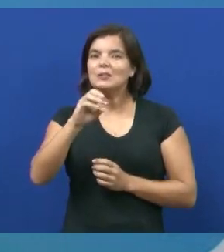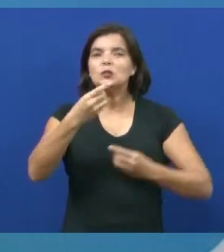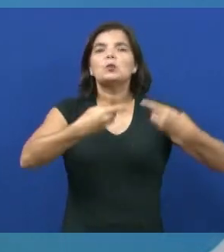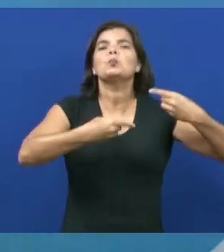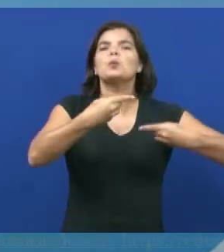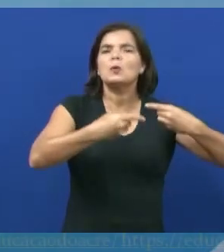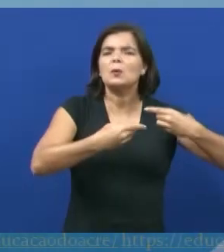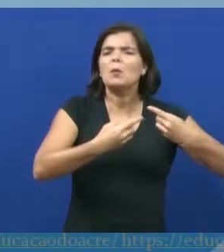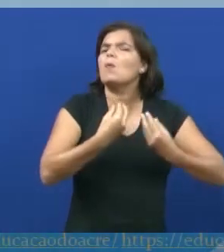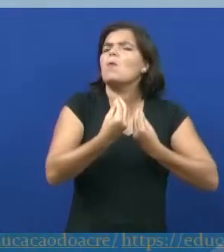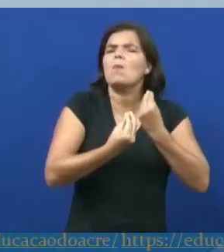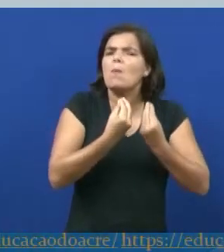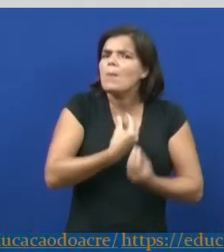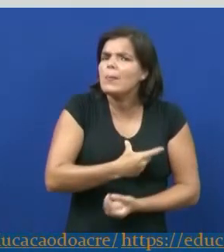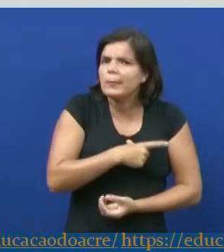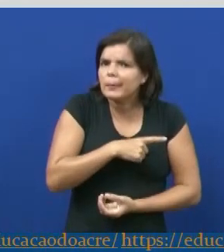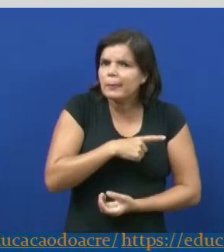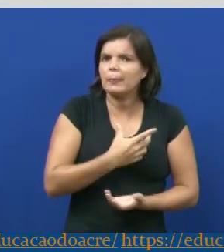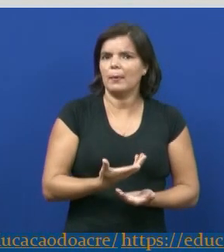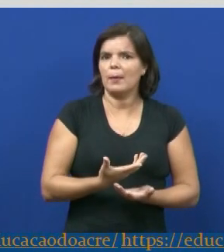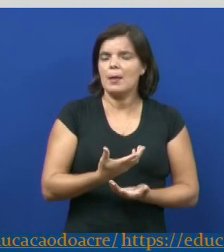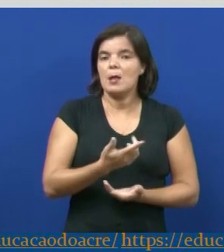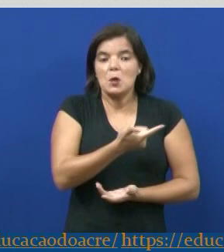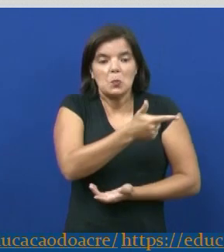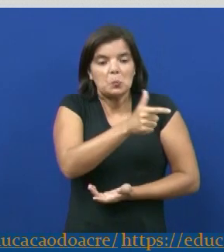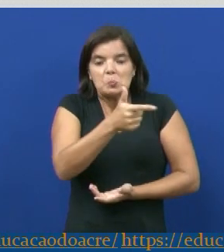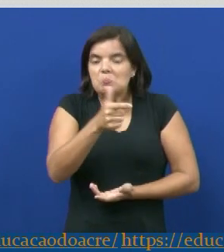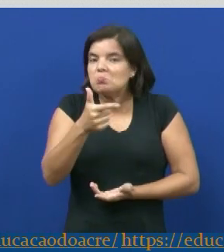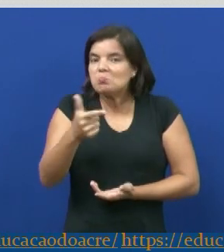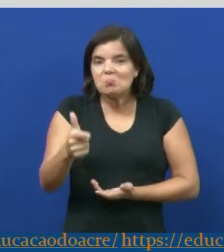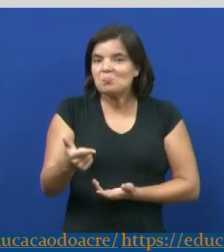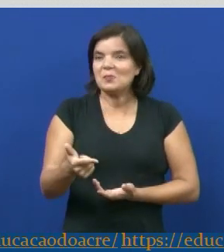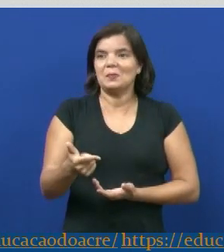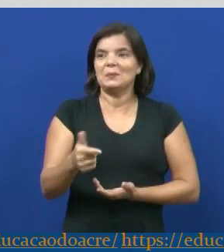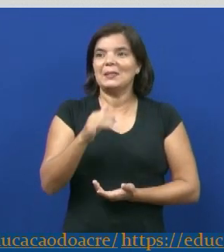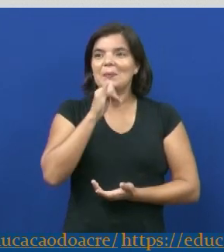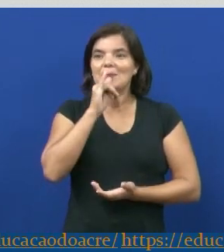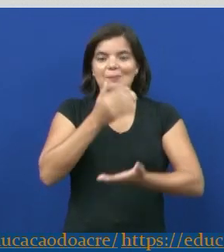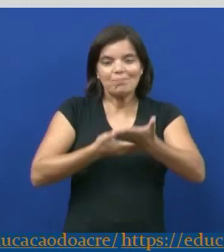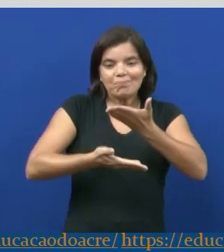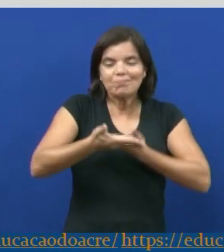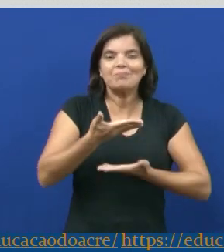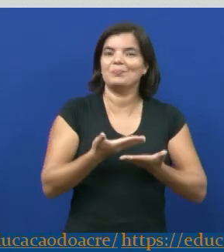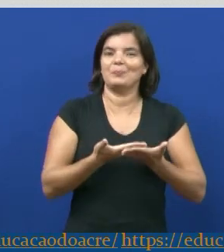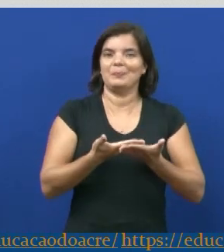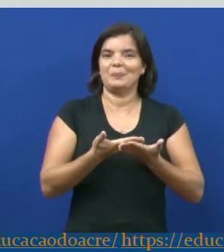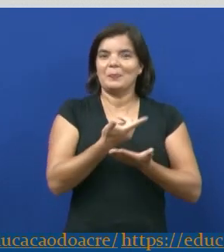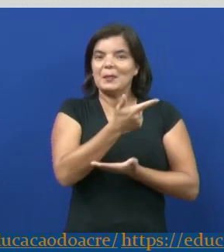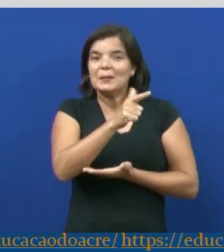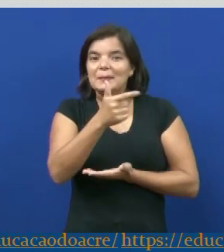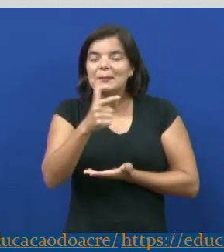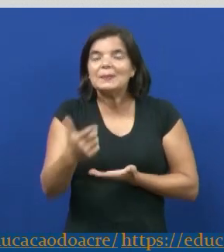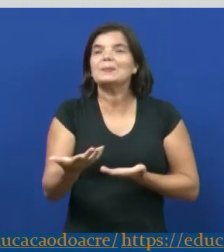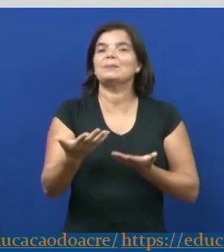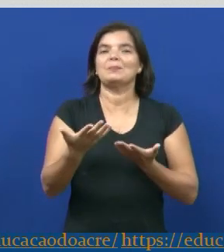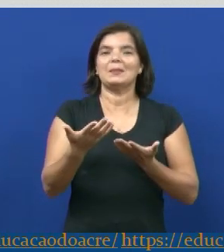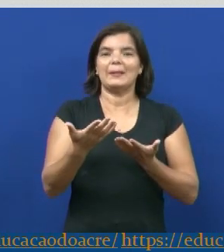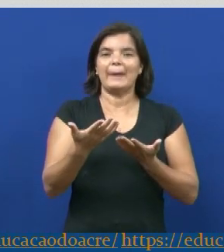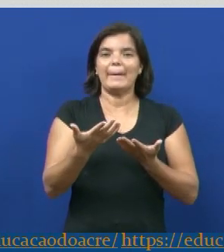é que existe o dogmatismo na política? Quando não há pluralidade, quando não